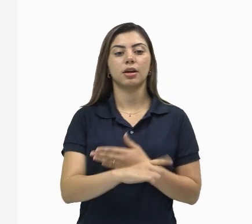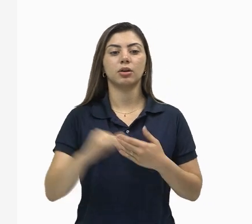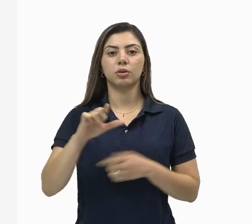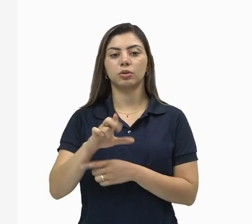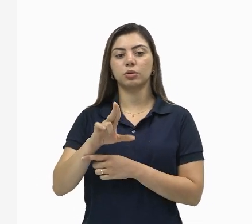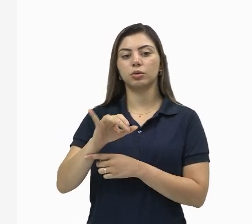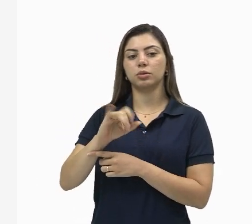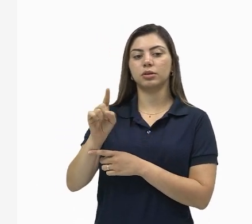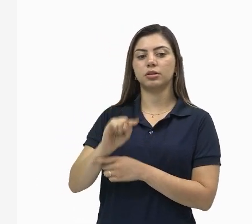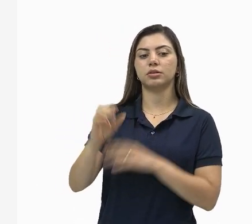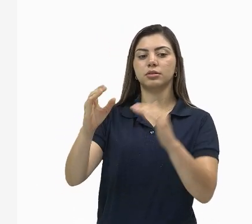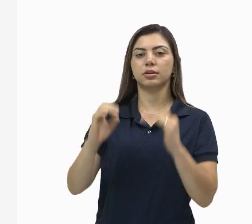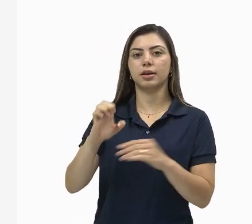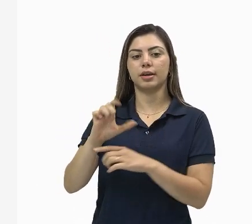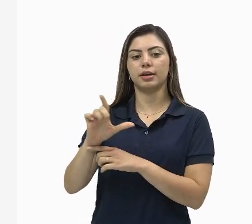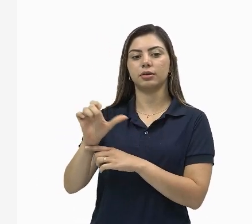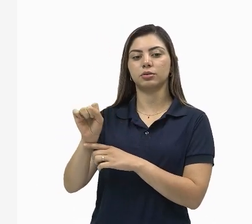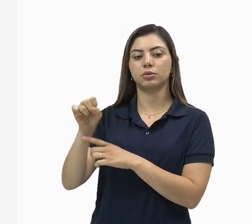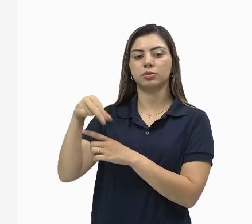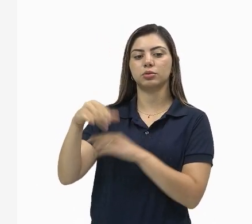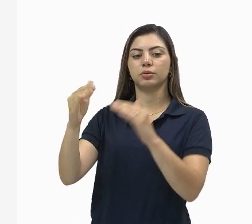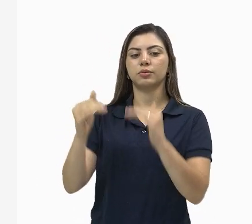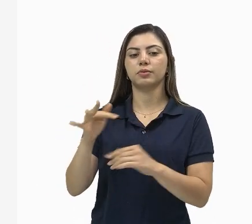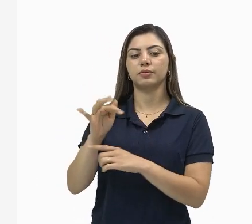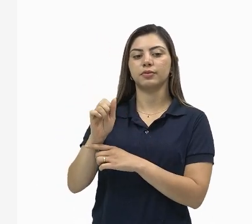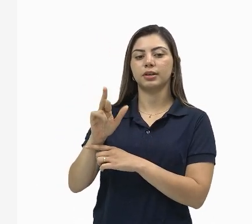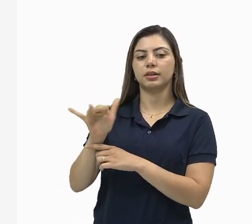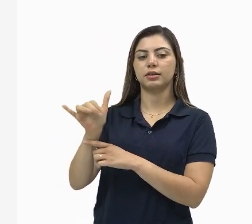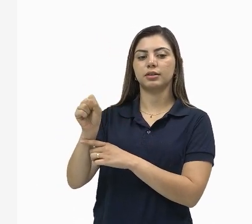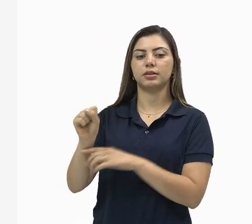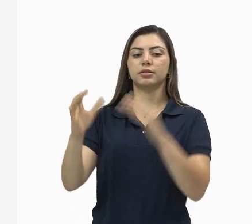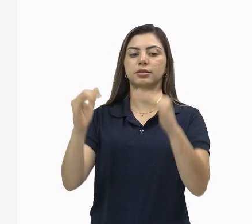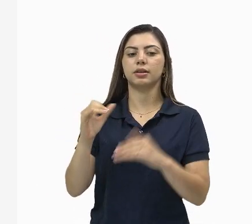Bacelar, Elson Farias, Farias de Carvalho,